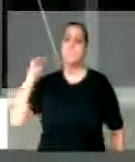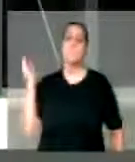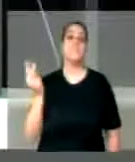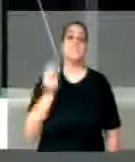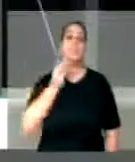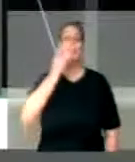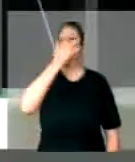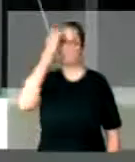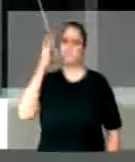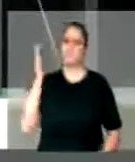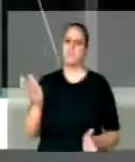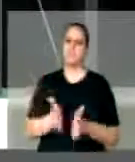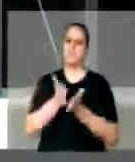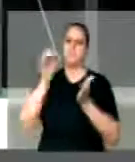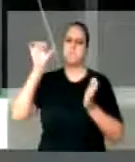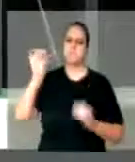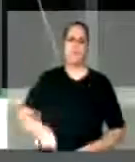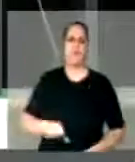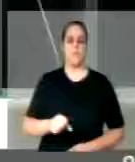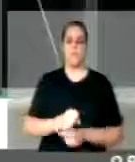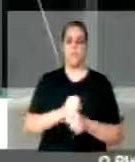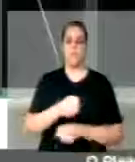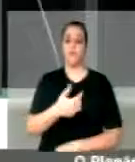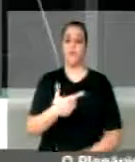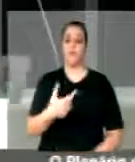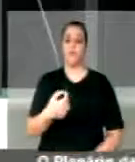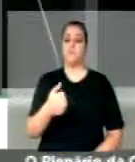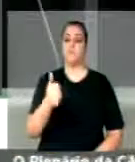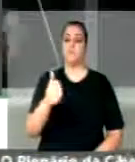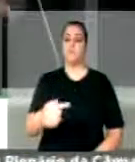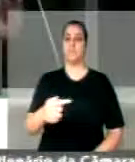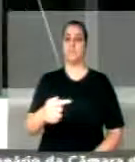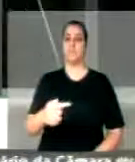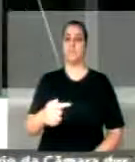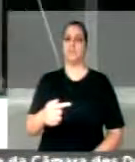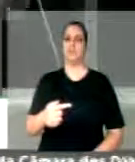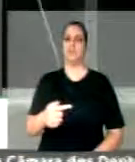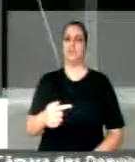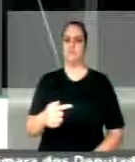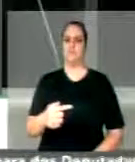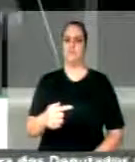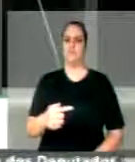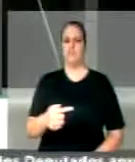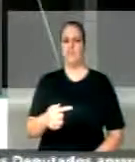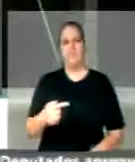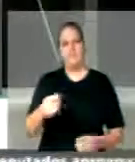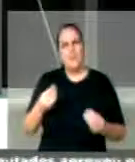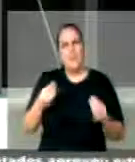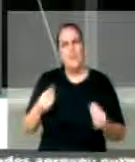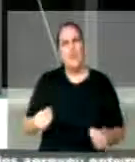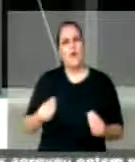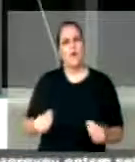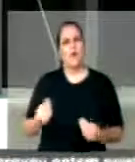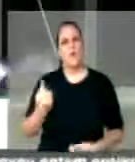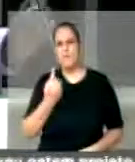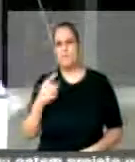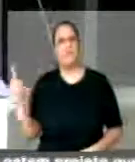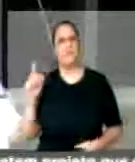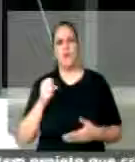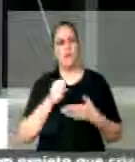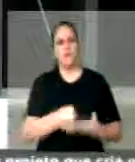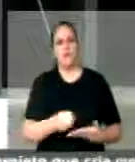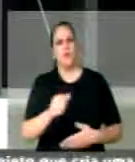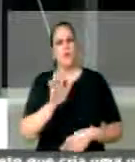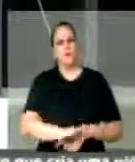neste país no ano de 2017, como não dá para esse trabalhador e